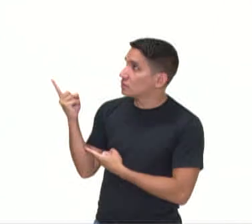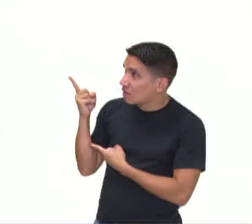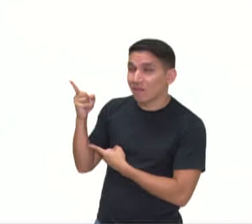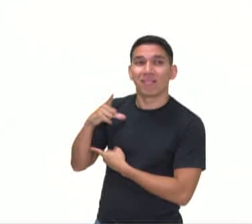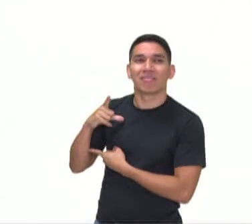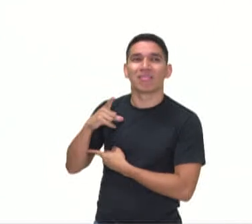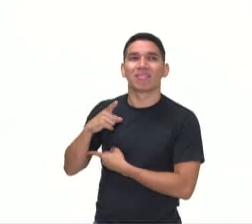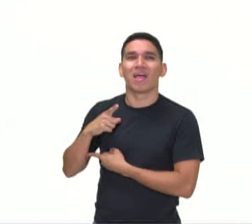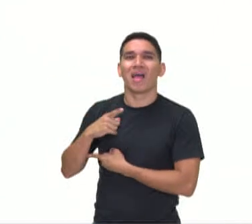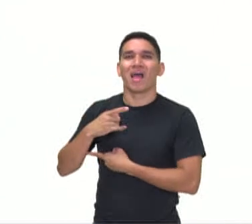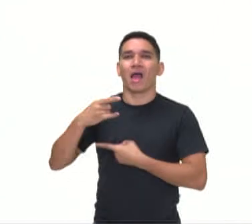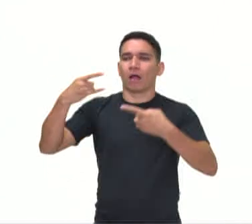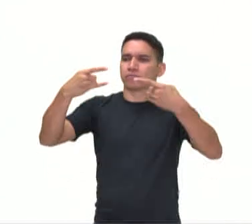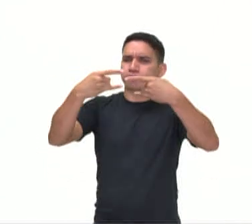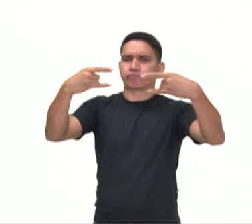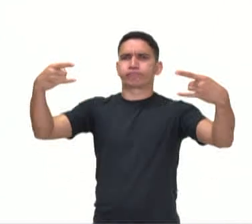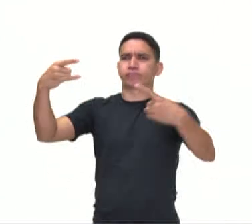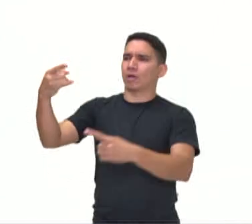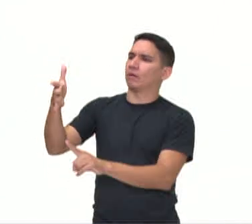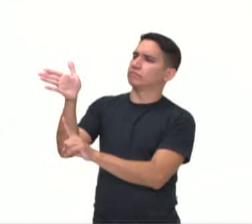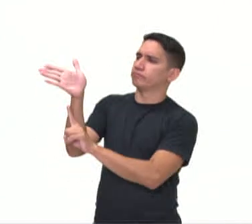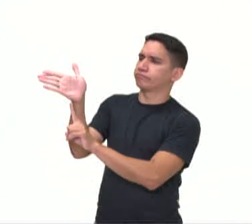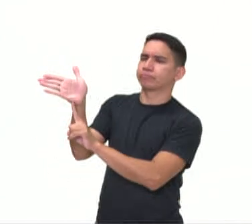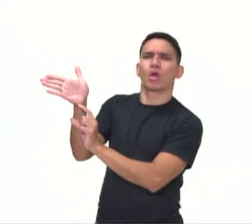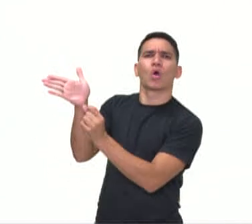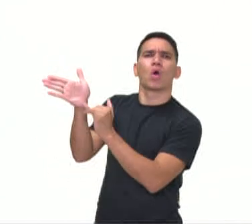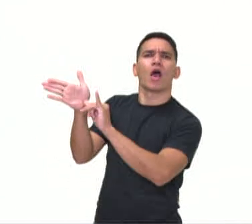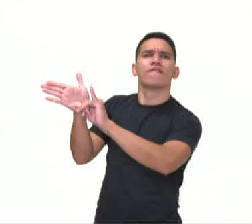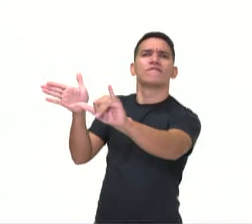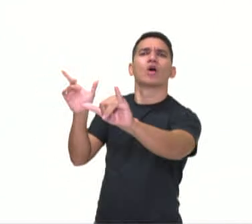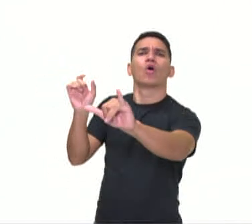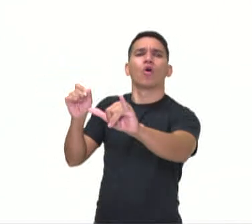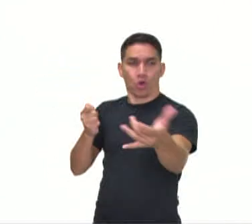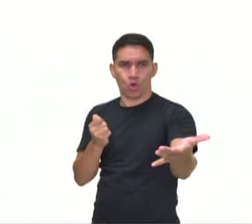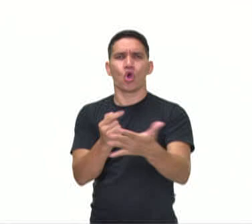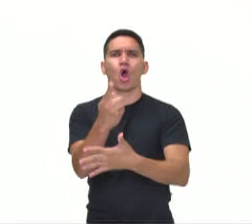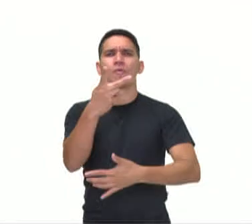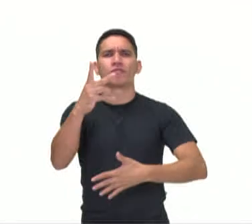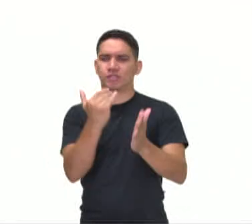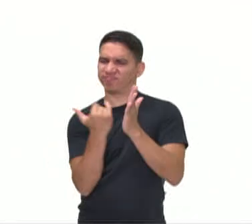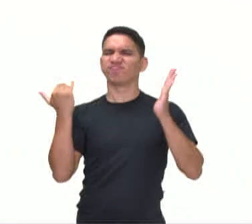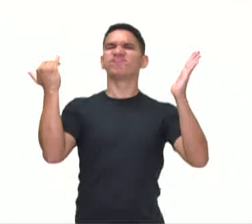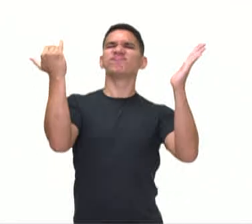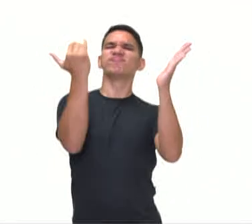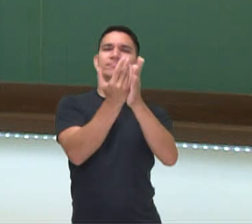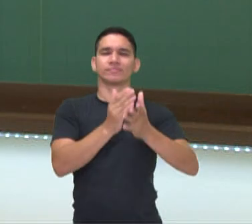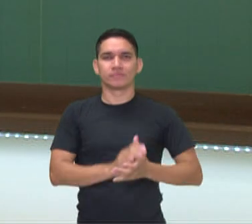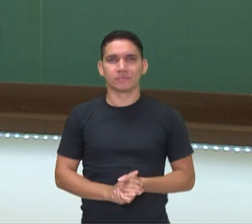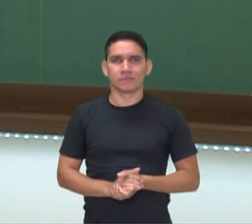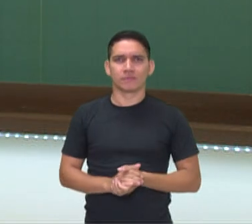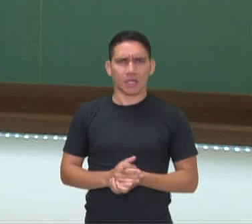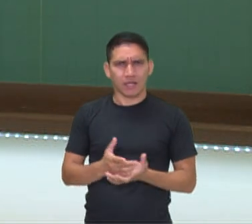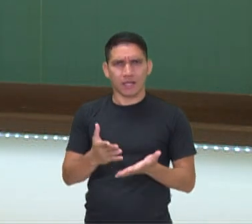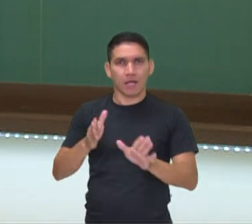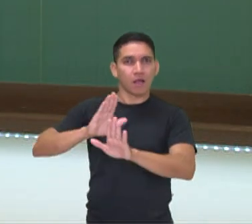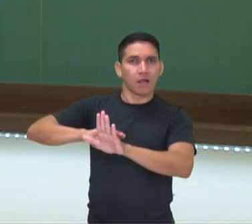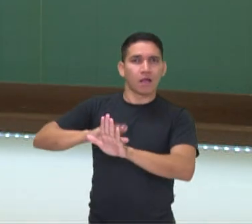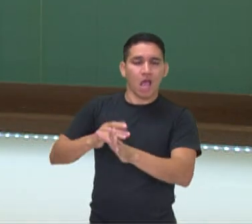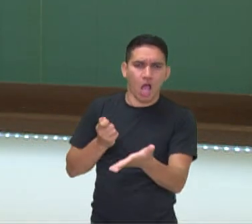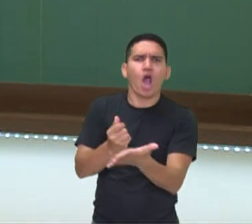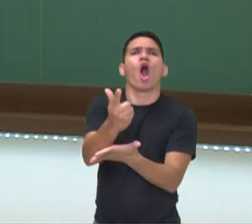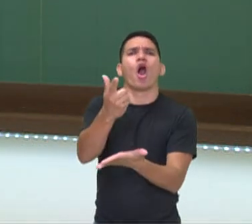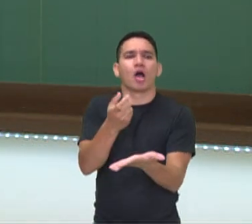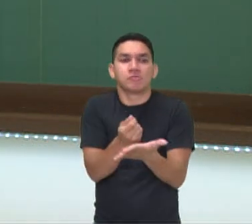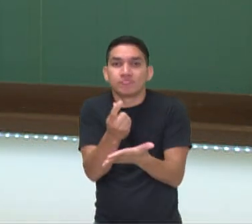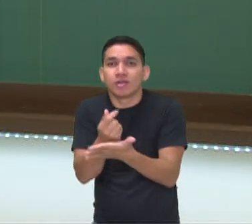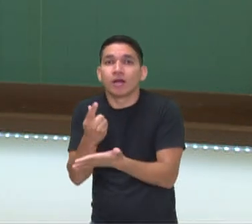outdoor ali, uma placa publicitária dizendo: compre que você será o máximo. Compre, consuma, seja